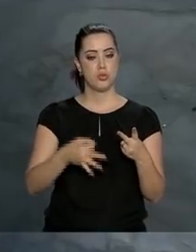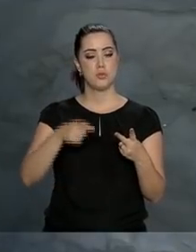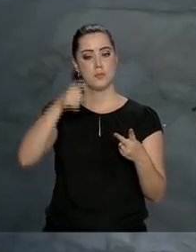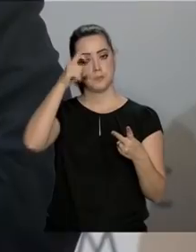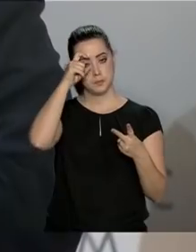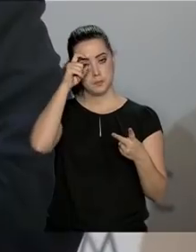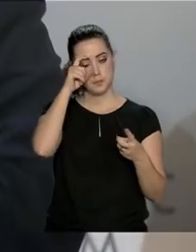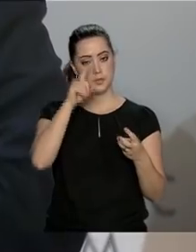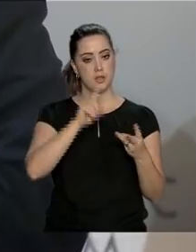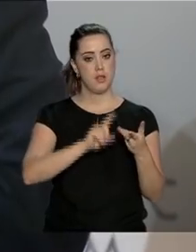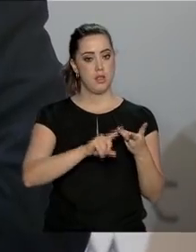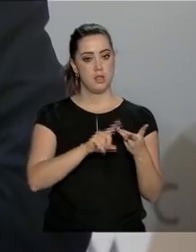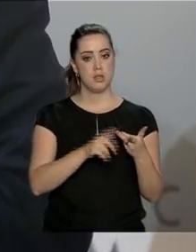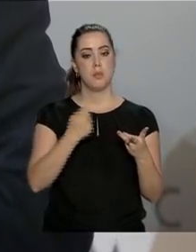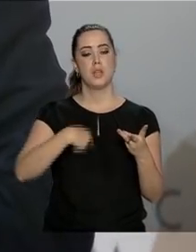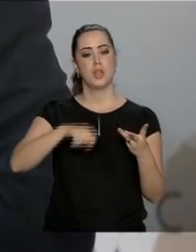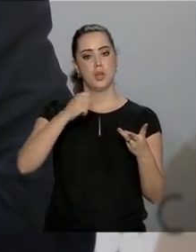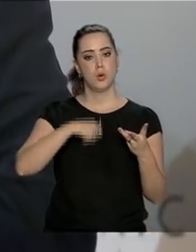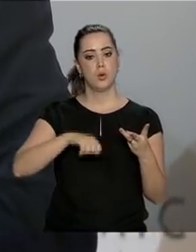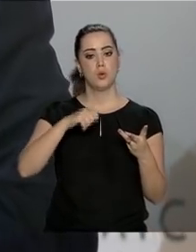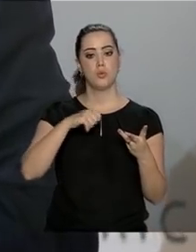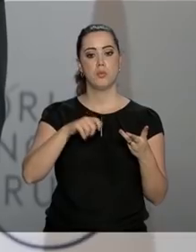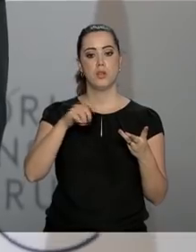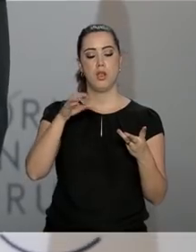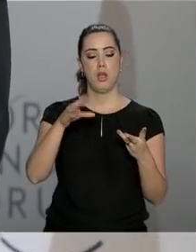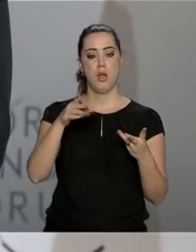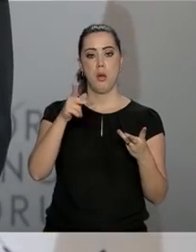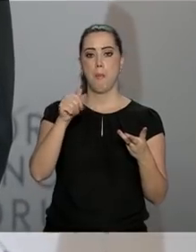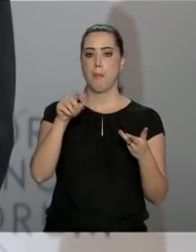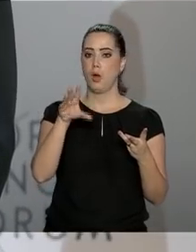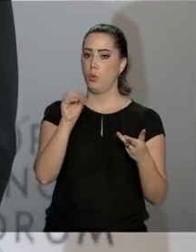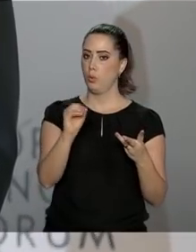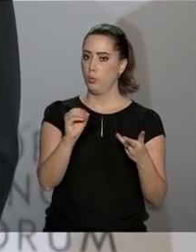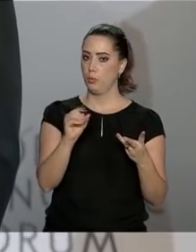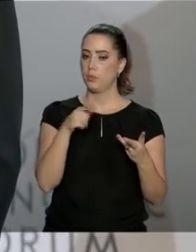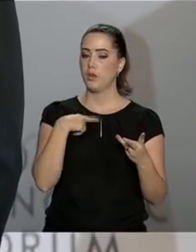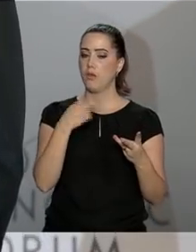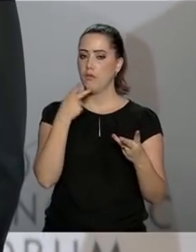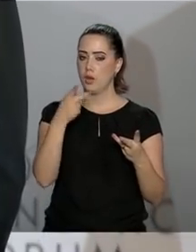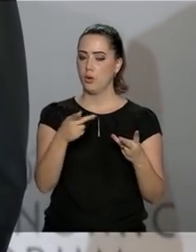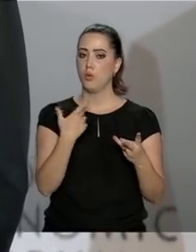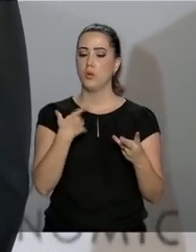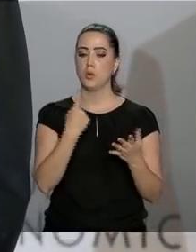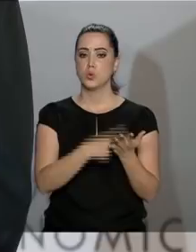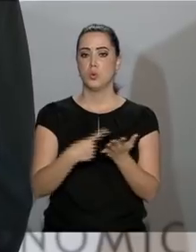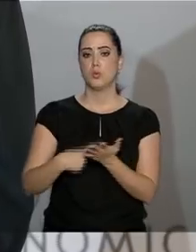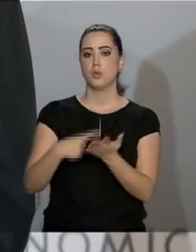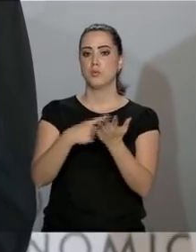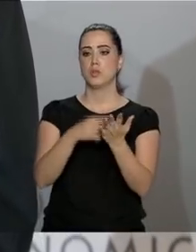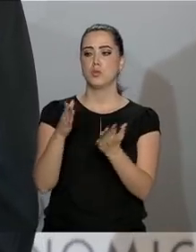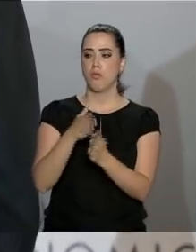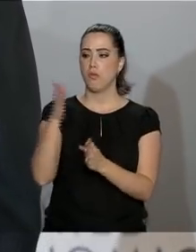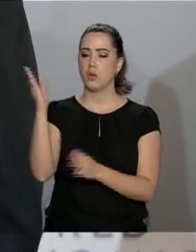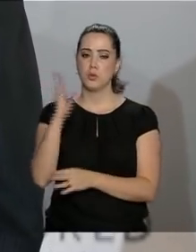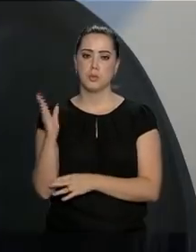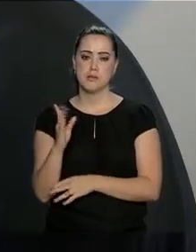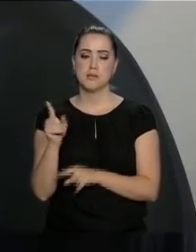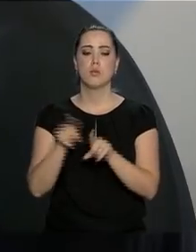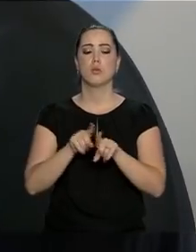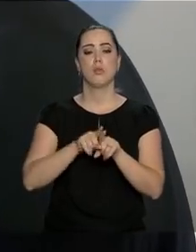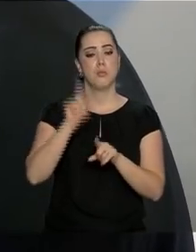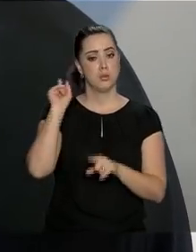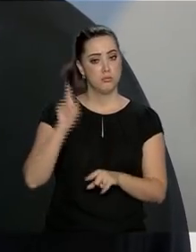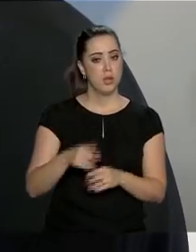Pública, Sérgio Moro, e da Economia, Paulo Guedes. Araújo destacou que a agenda externa do Brasil passa a fazer parte